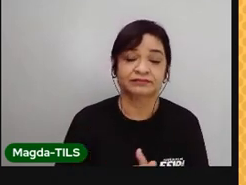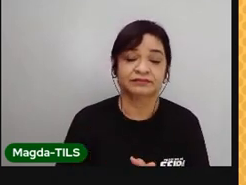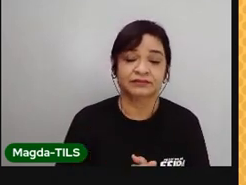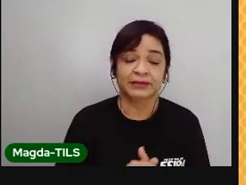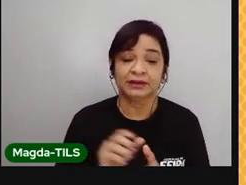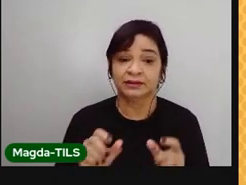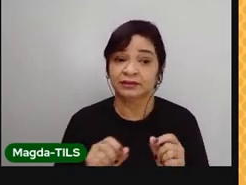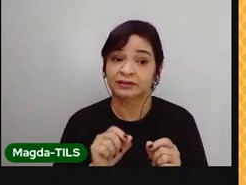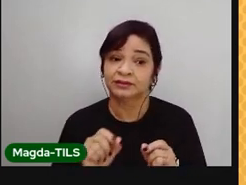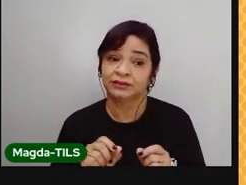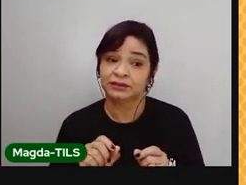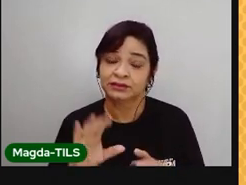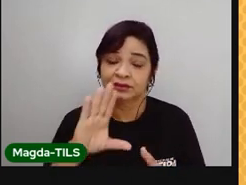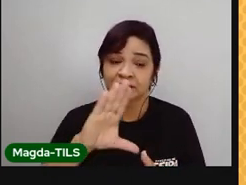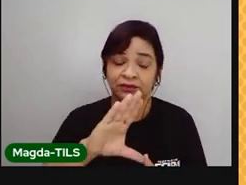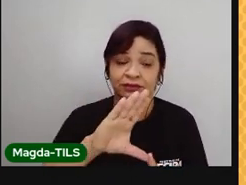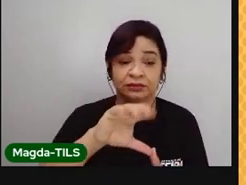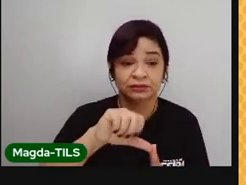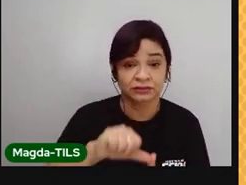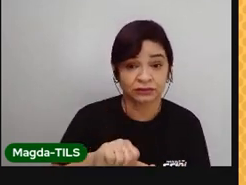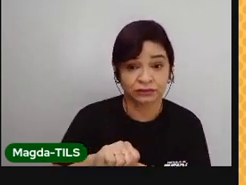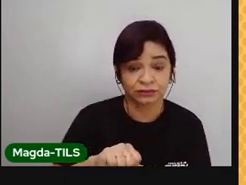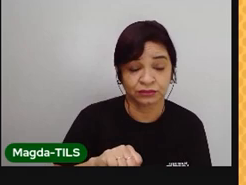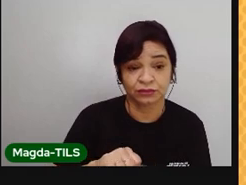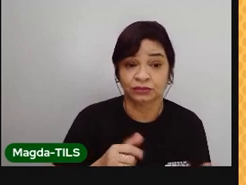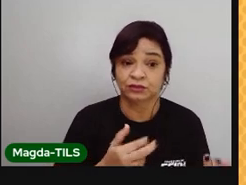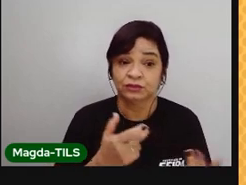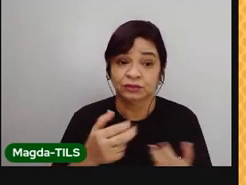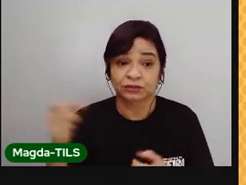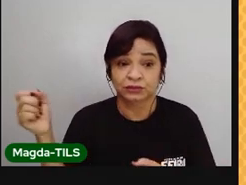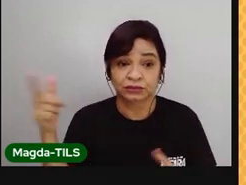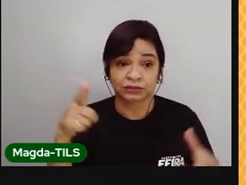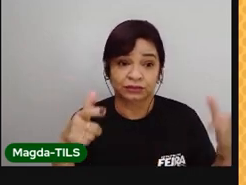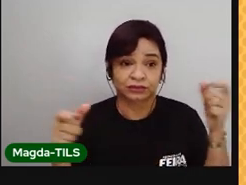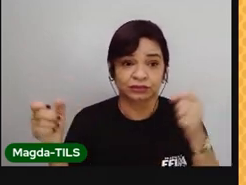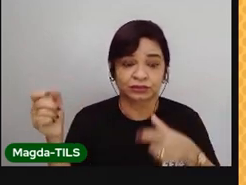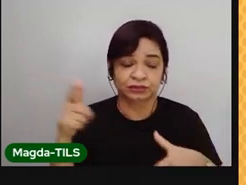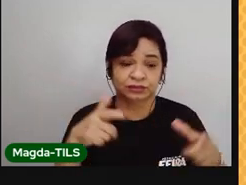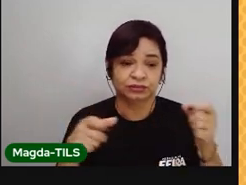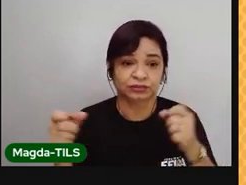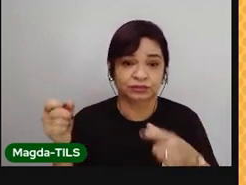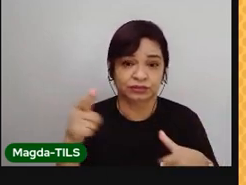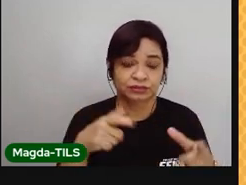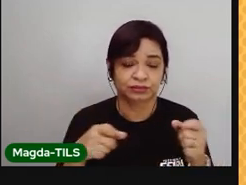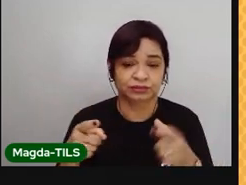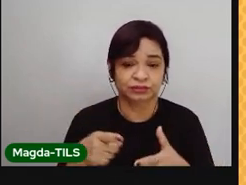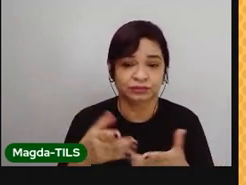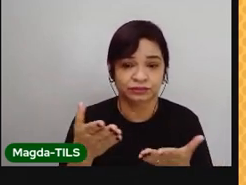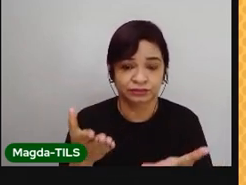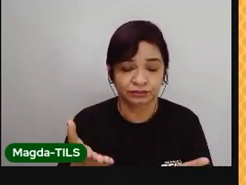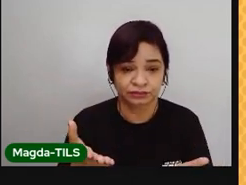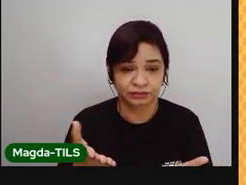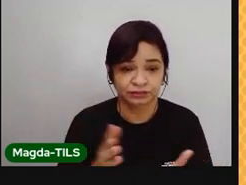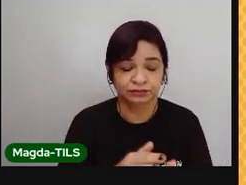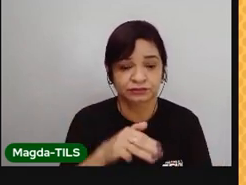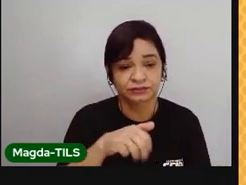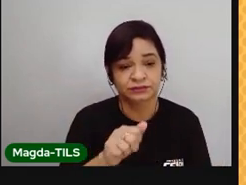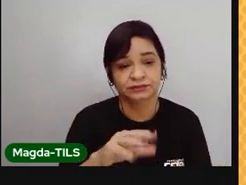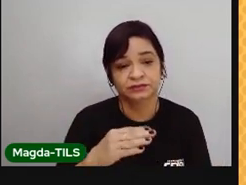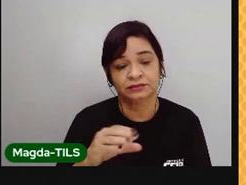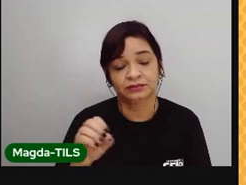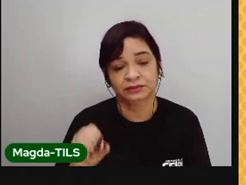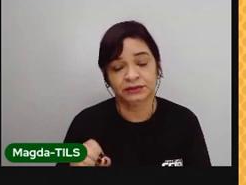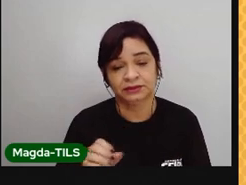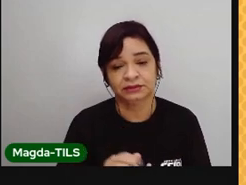hemisfério norte e sul estão recebendo a mesma radiação solar, exatamente como aconteceu no mês de março. Portanto,